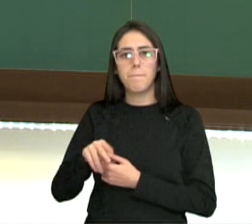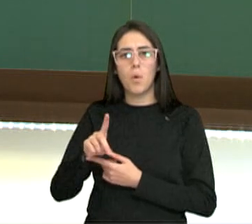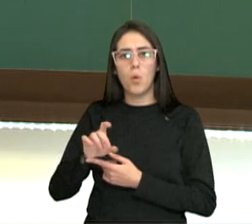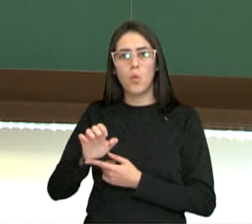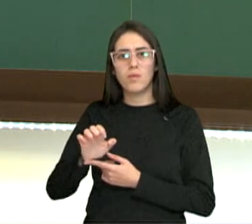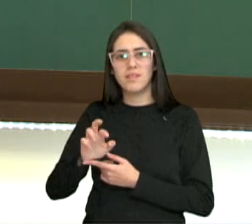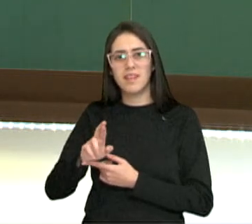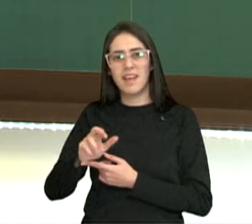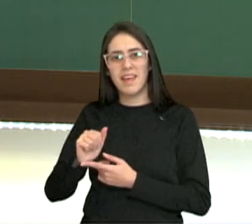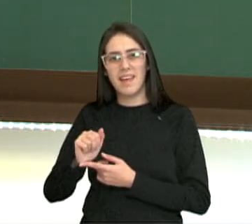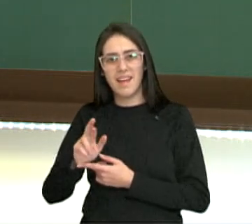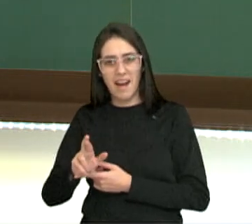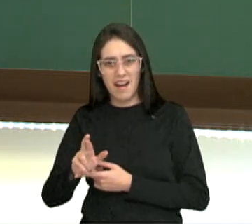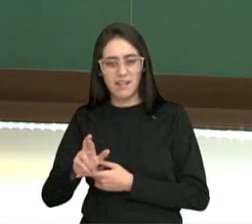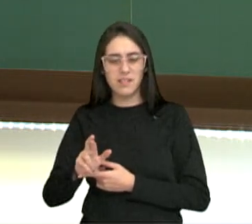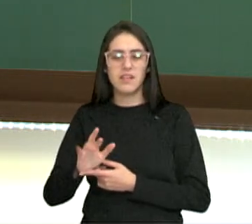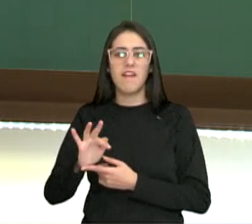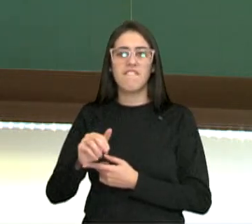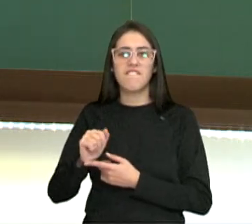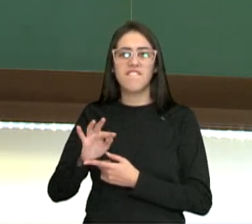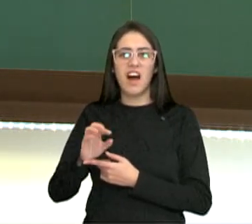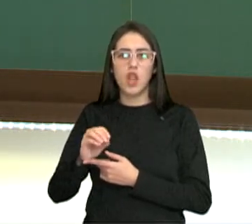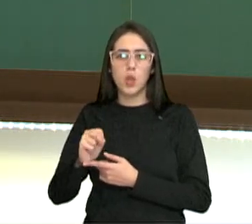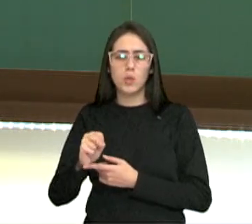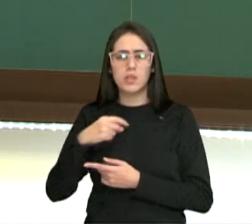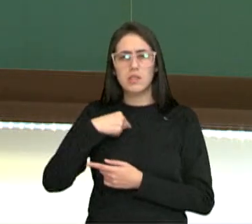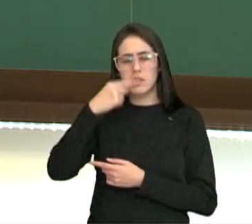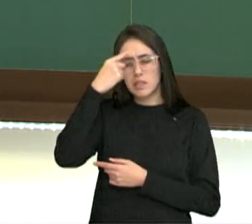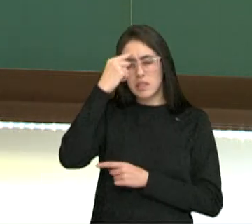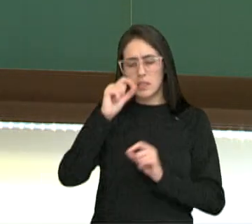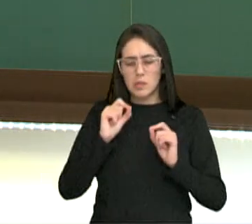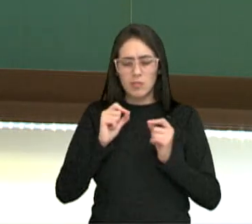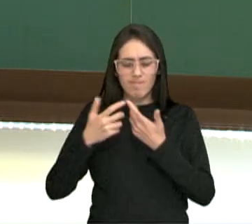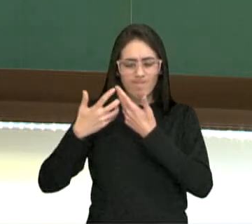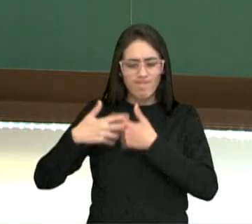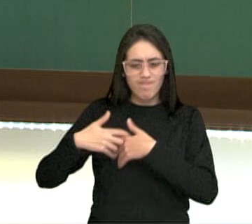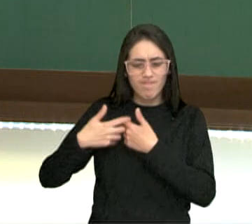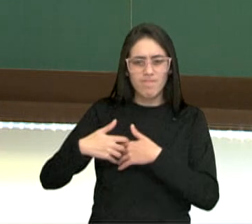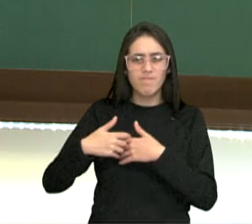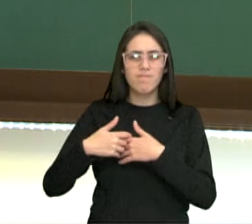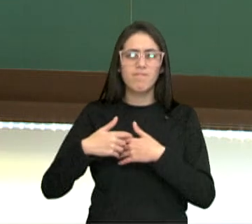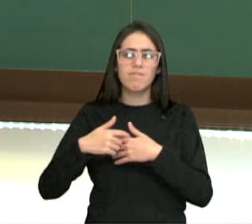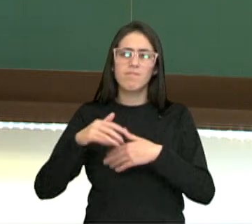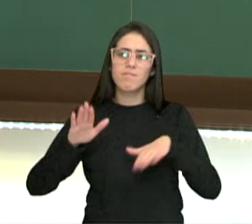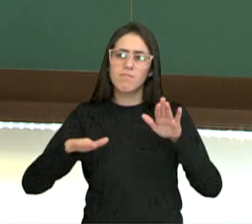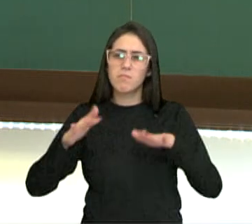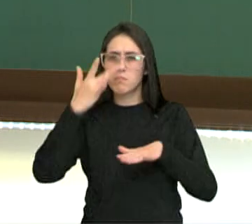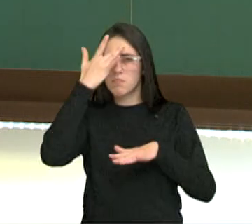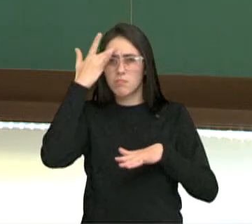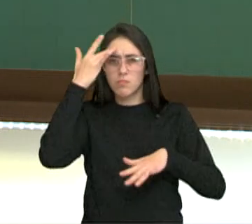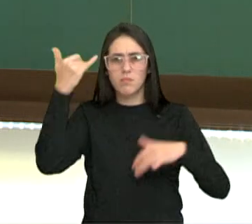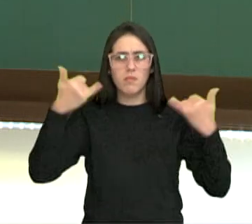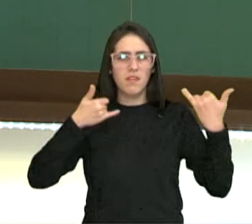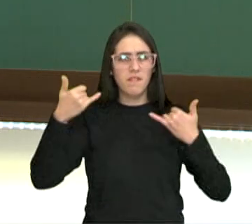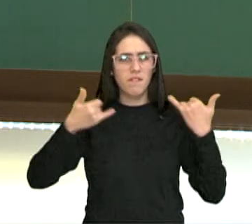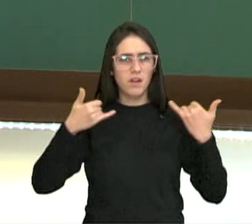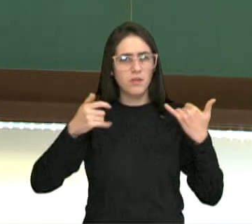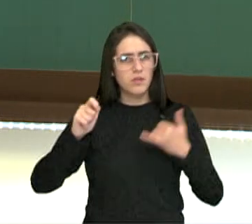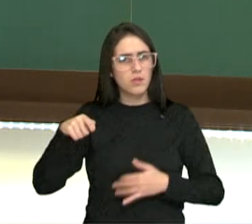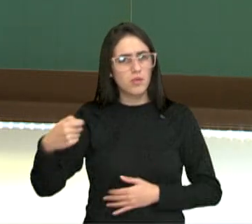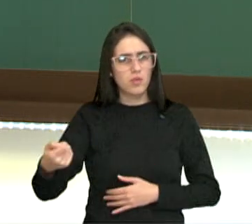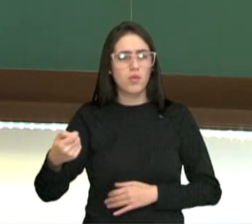significa, né? Provavelmente, em algum momento, você já ouviu alguém falar sobre o